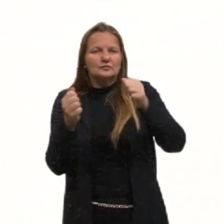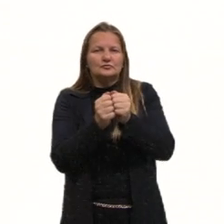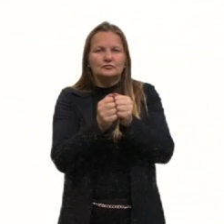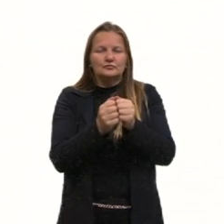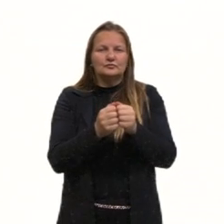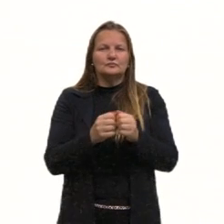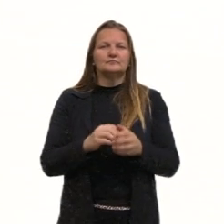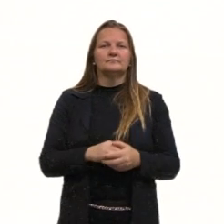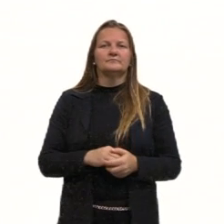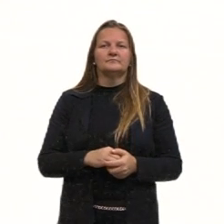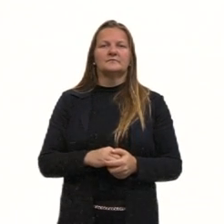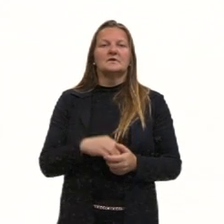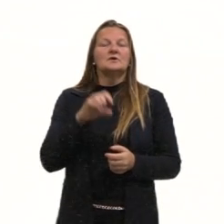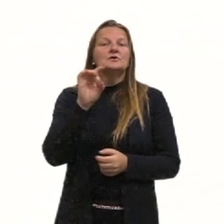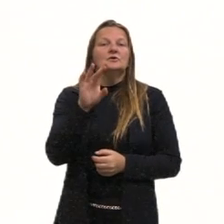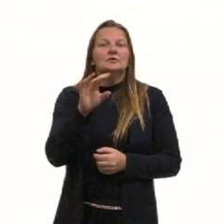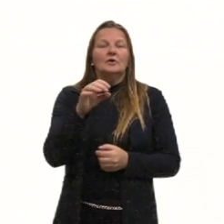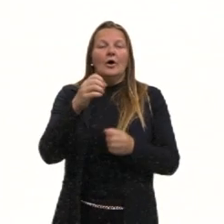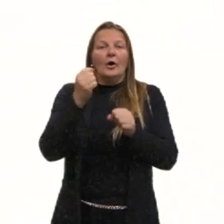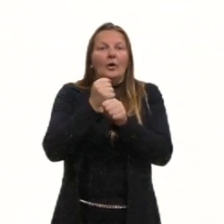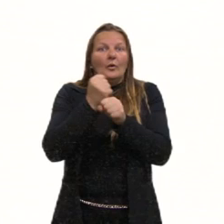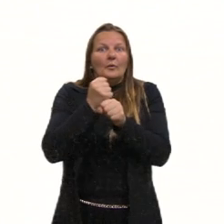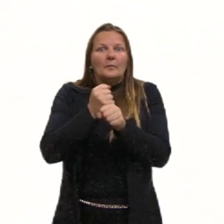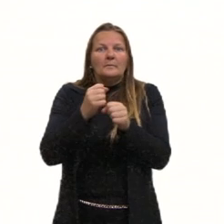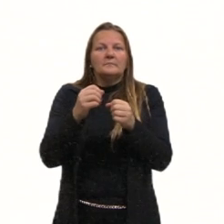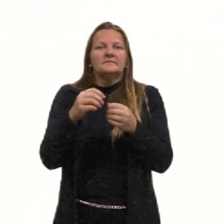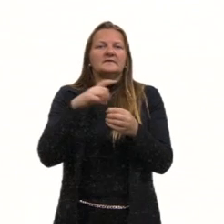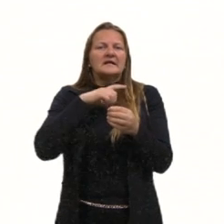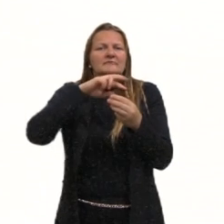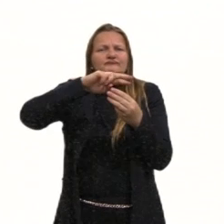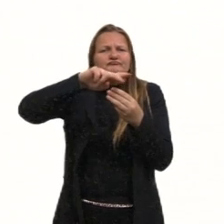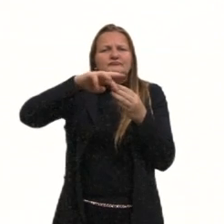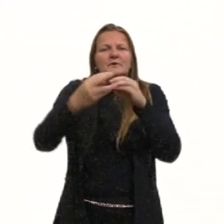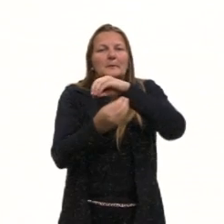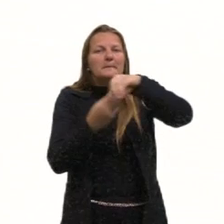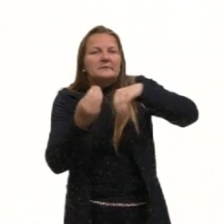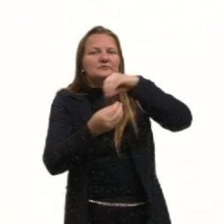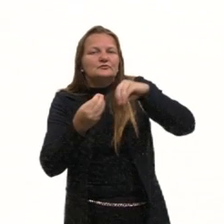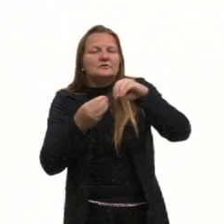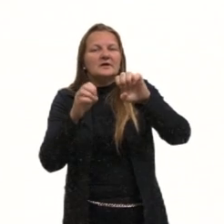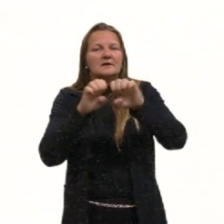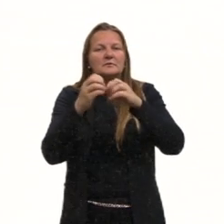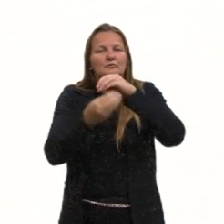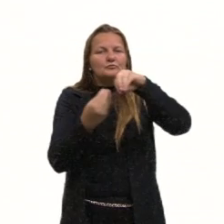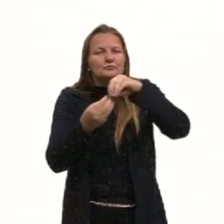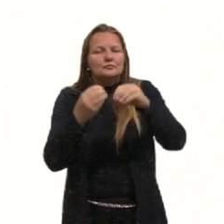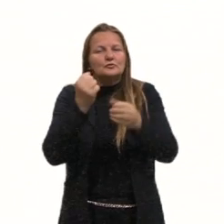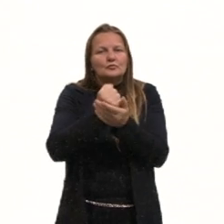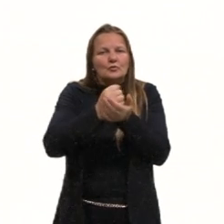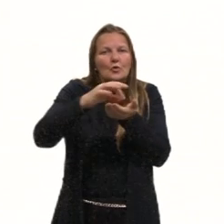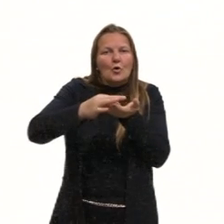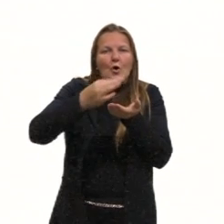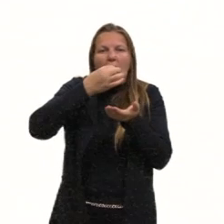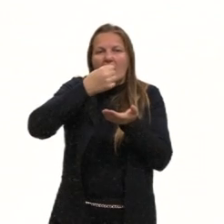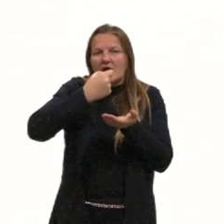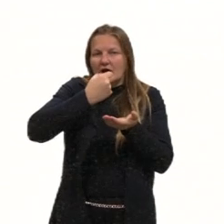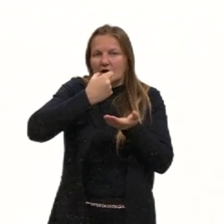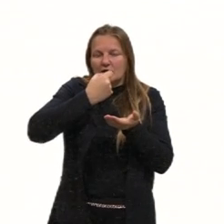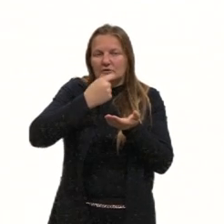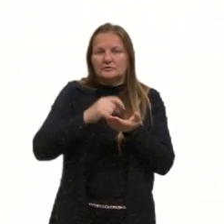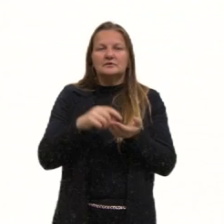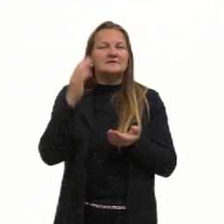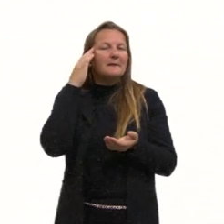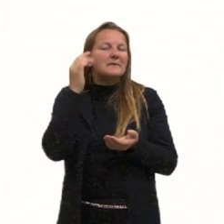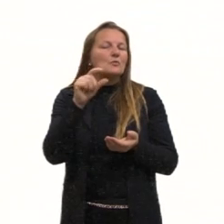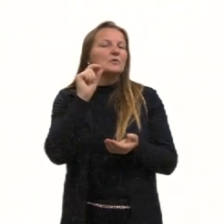num comprimido não tem somente o princípio ativo tem vários outros compostos presentes naquele comprimido o que tem que saber